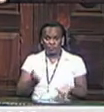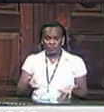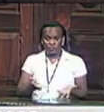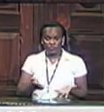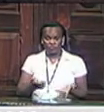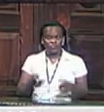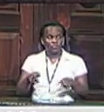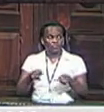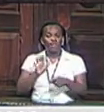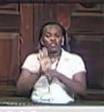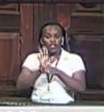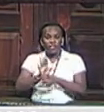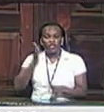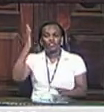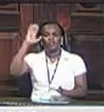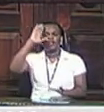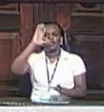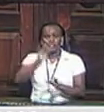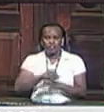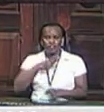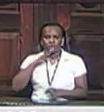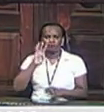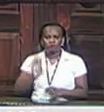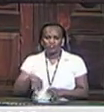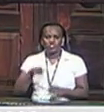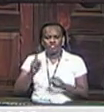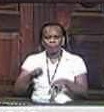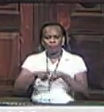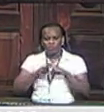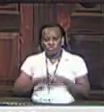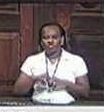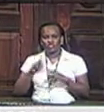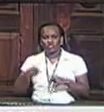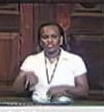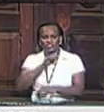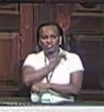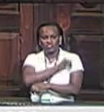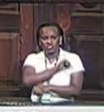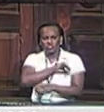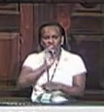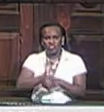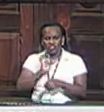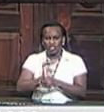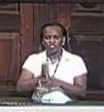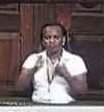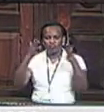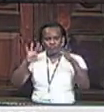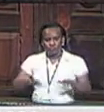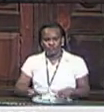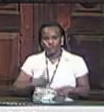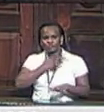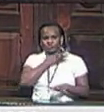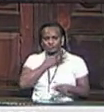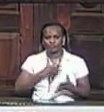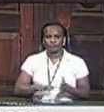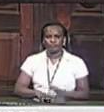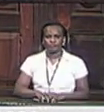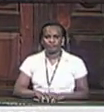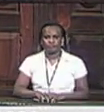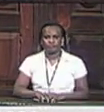ajudam a explicar o quadro falimentar a que chegamos no Estado do Rio de